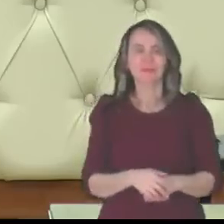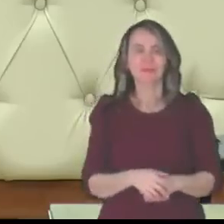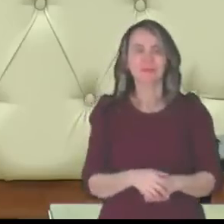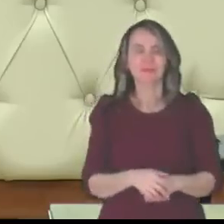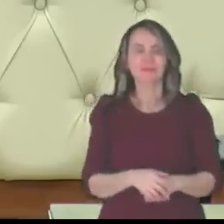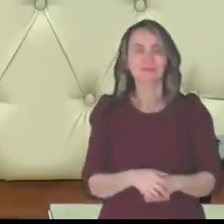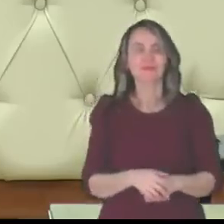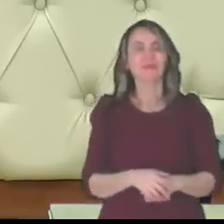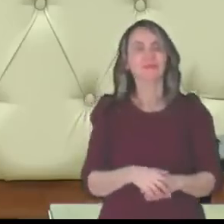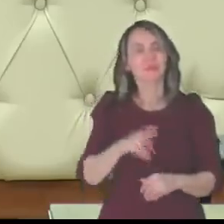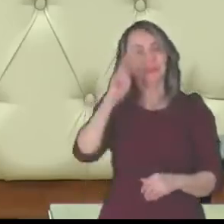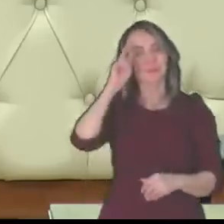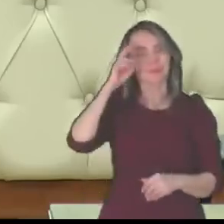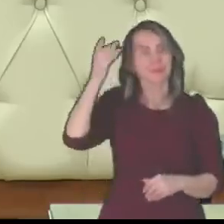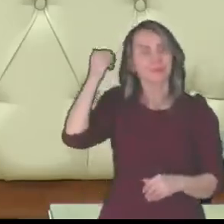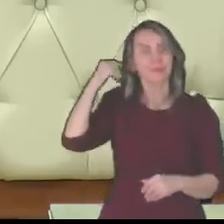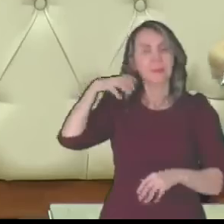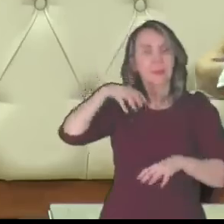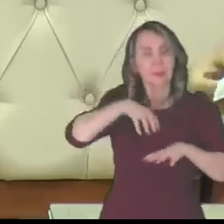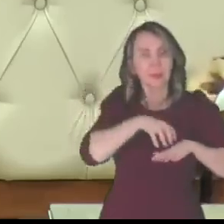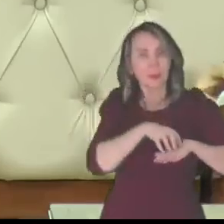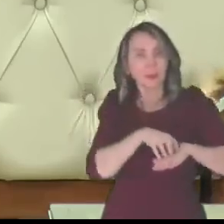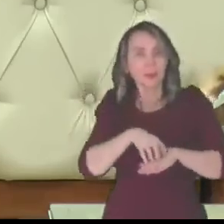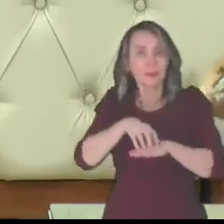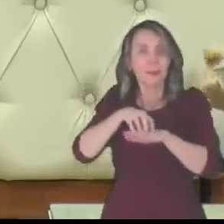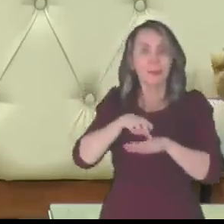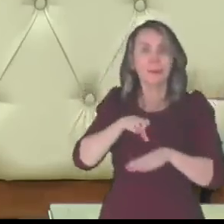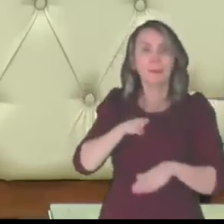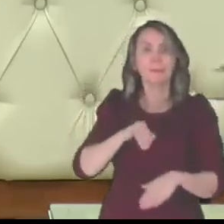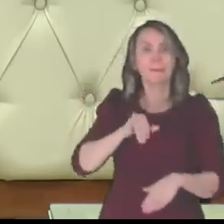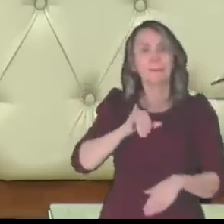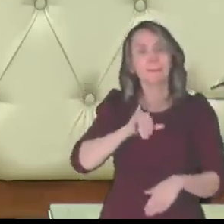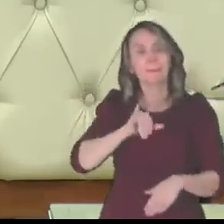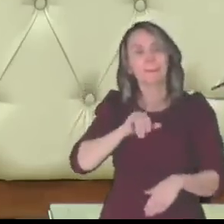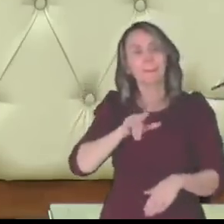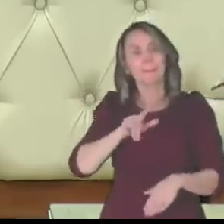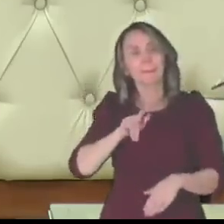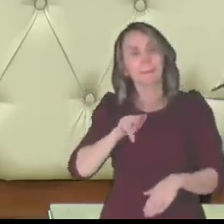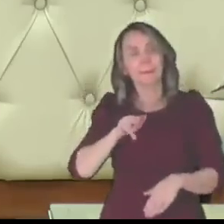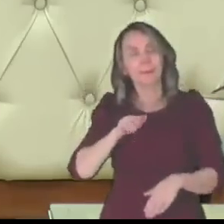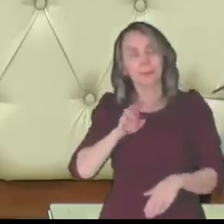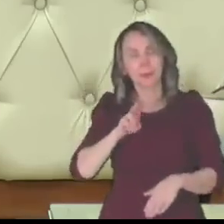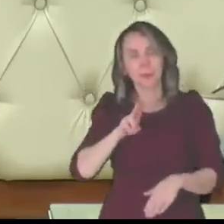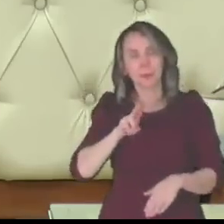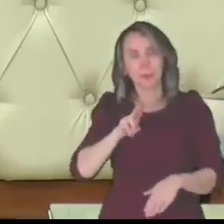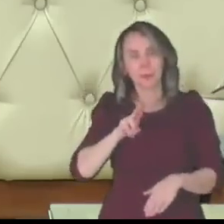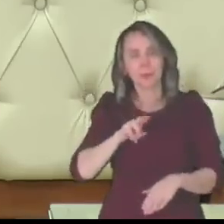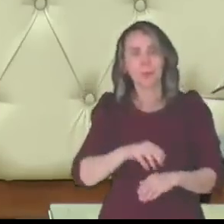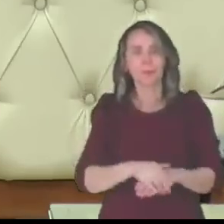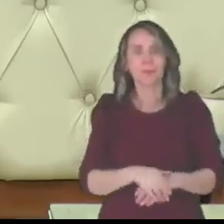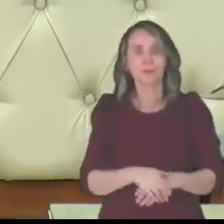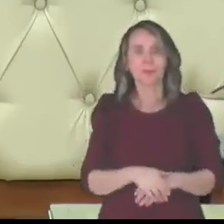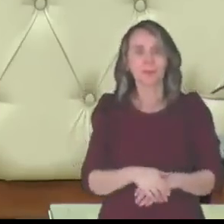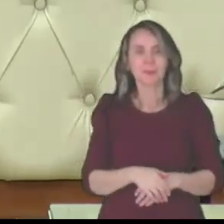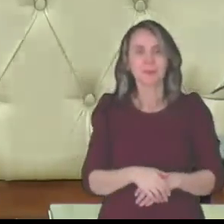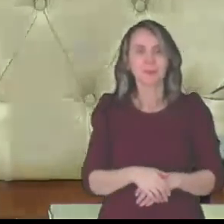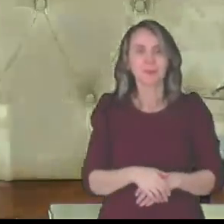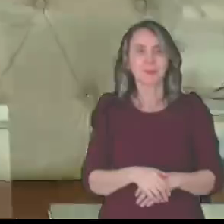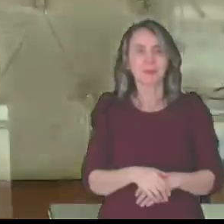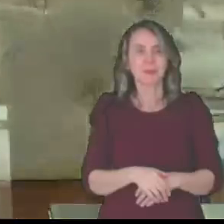o bigo quem é do tempo do Bigu aqui Glória Que coisa linda O Tempo bom era o tempo de pegar Bigo glória a Deus